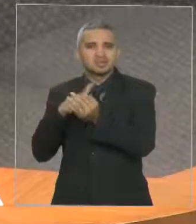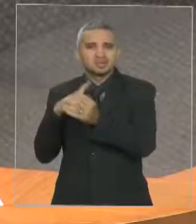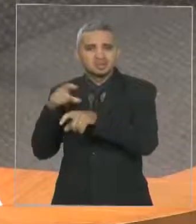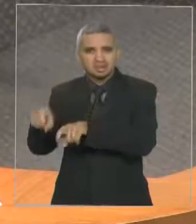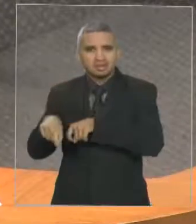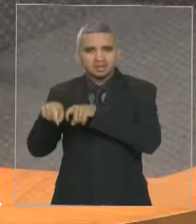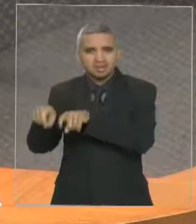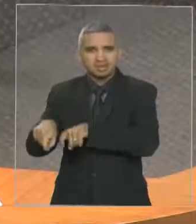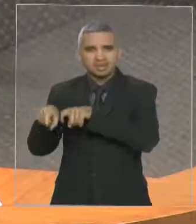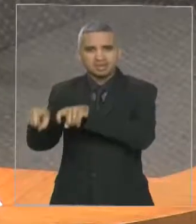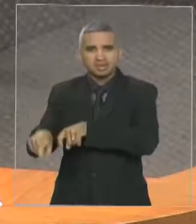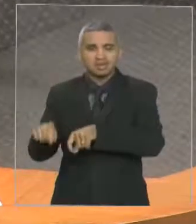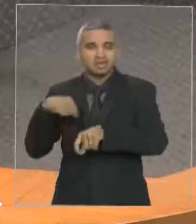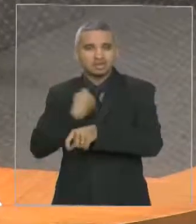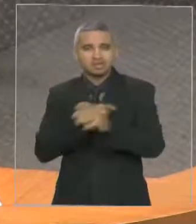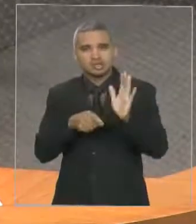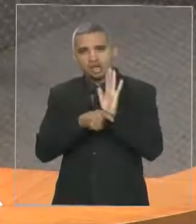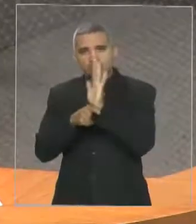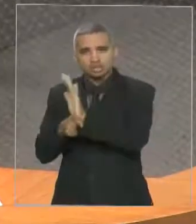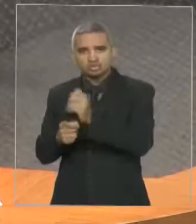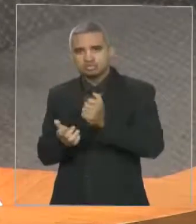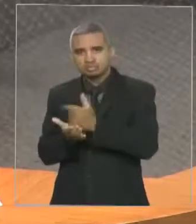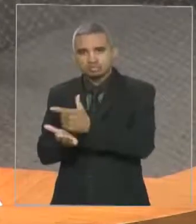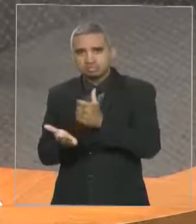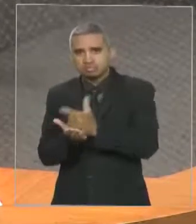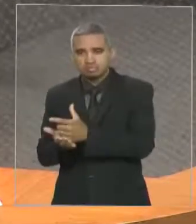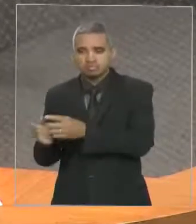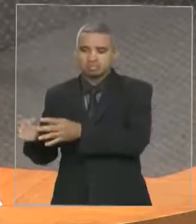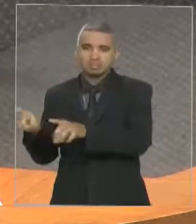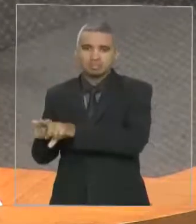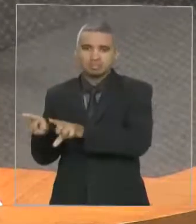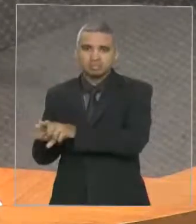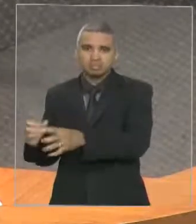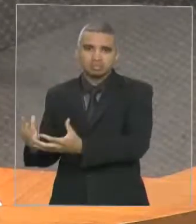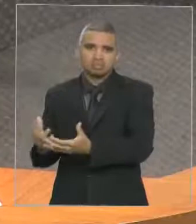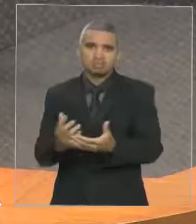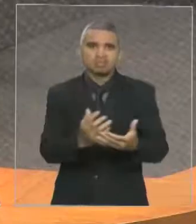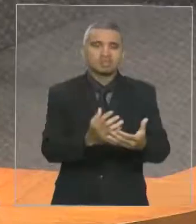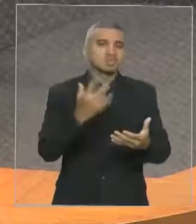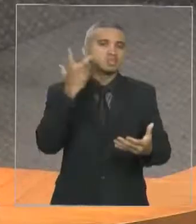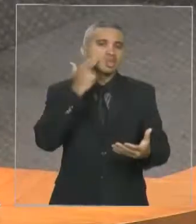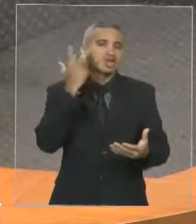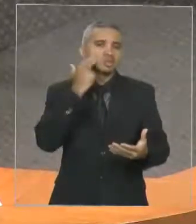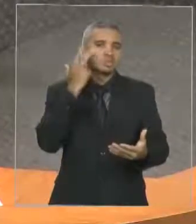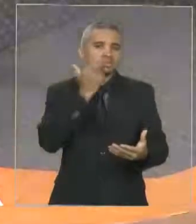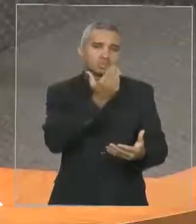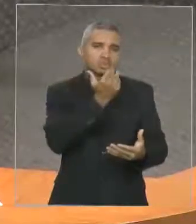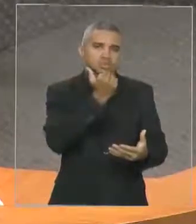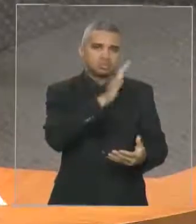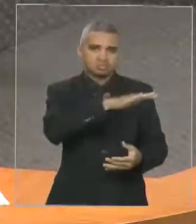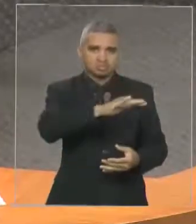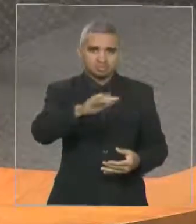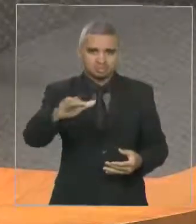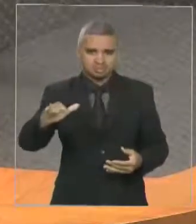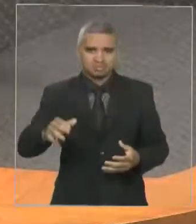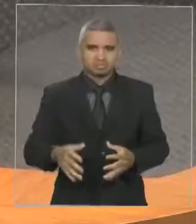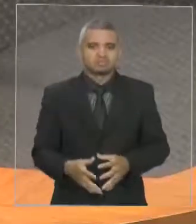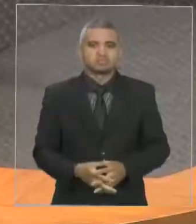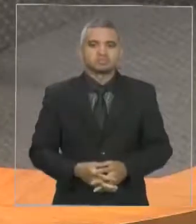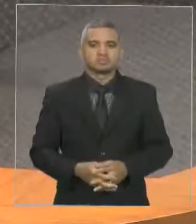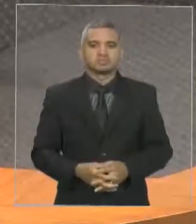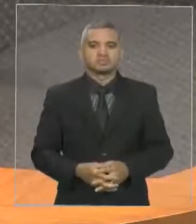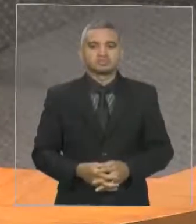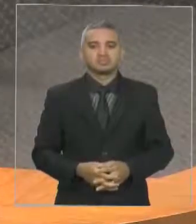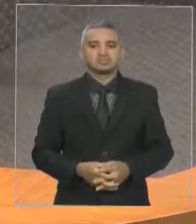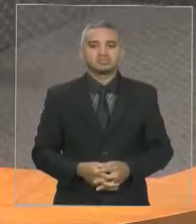rurais e levando um alimento mais adequado às nossas crianças. Quero destacar mais uma vez que